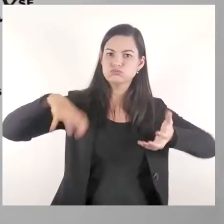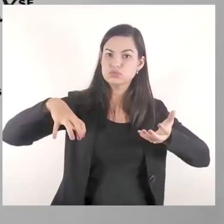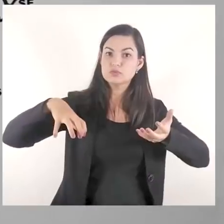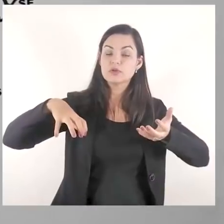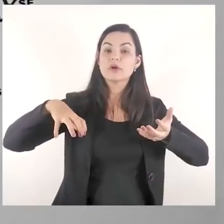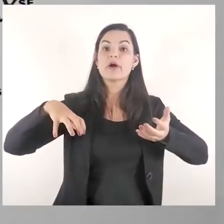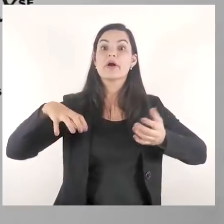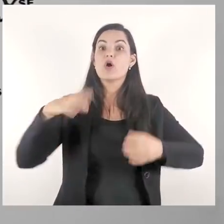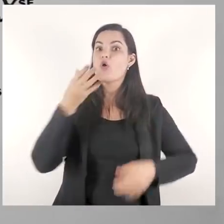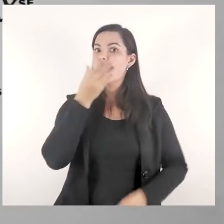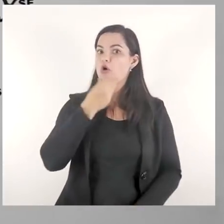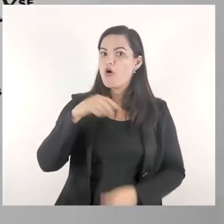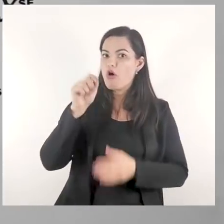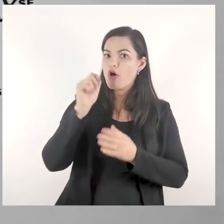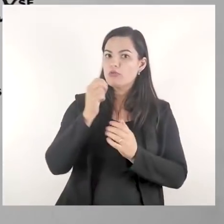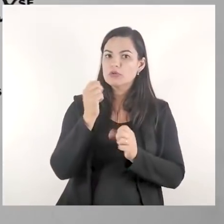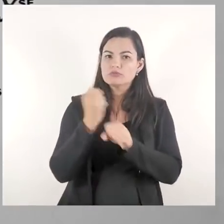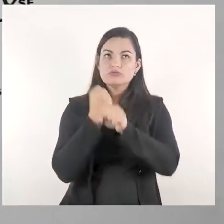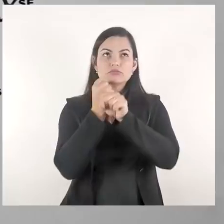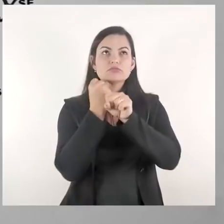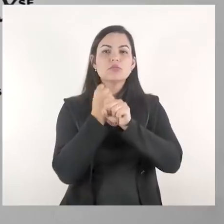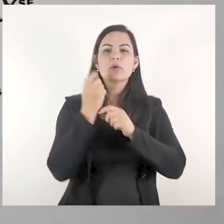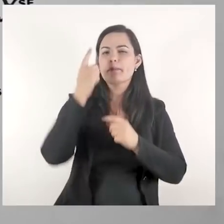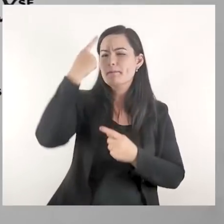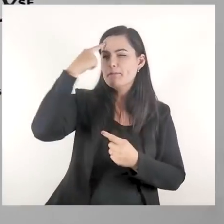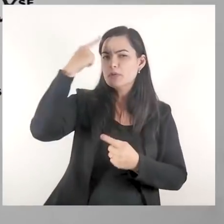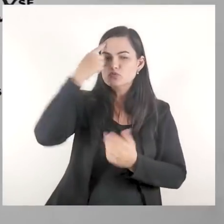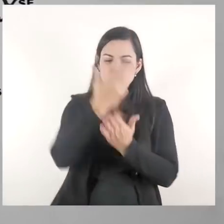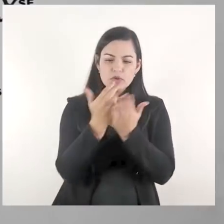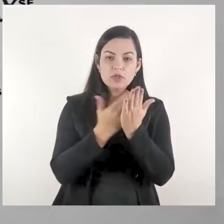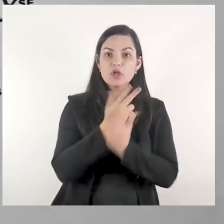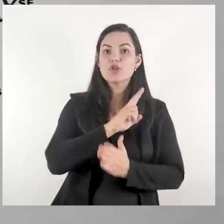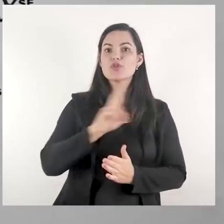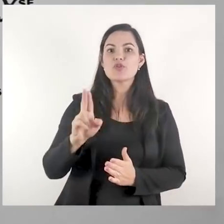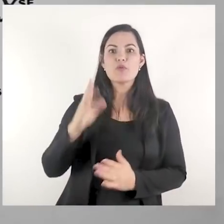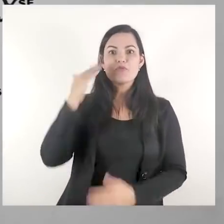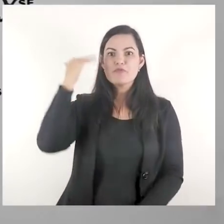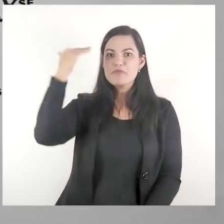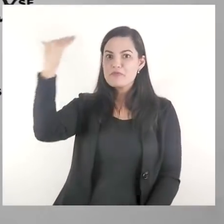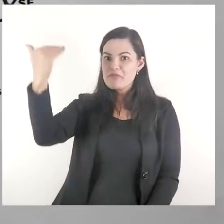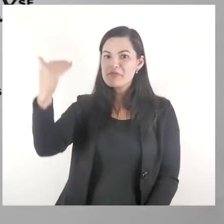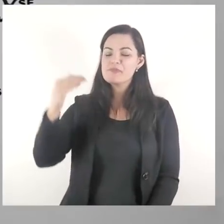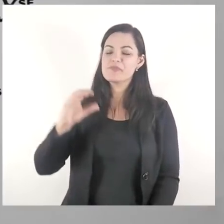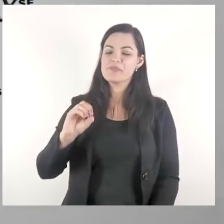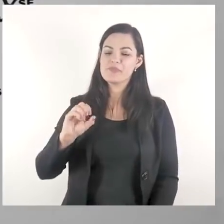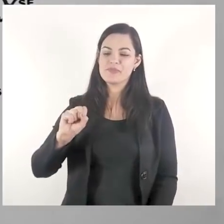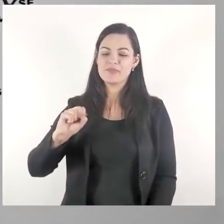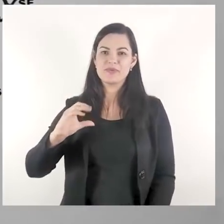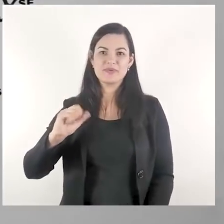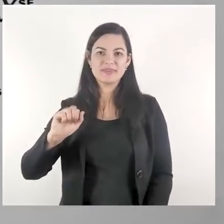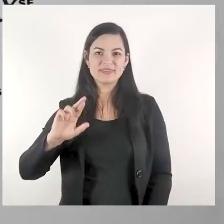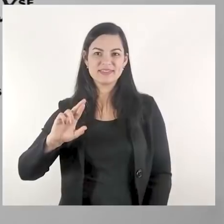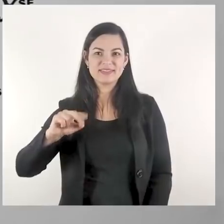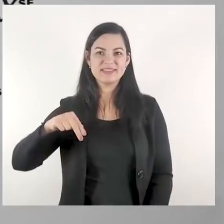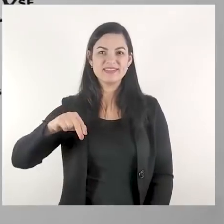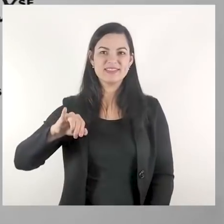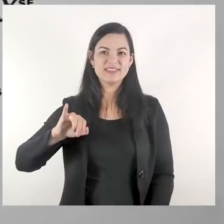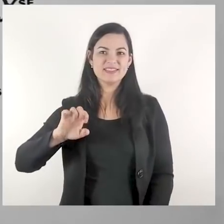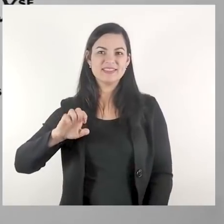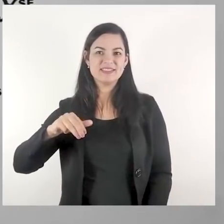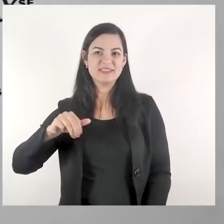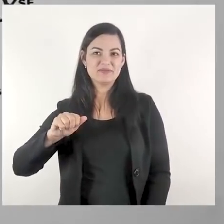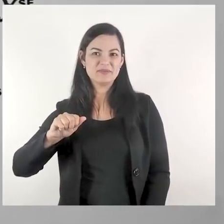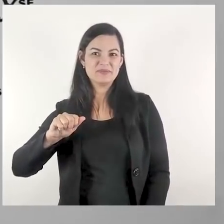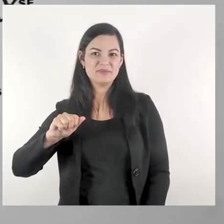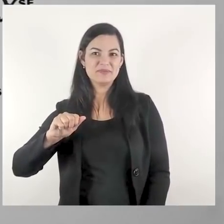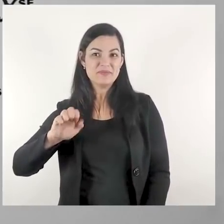famoso arquiteto chamado Oscar Niemeyer. Ele, na verdade, ele tem como característica marcante